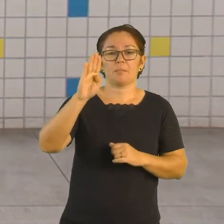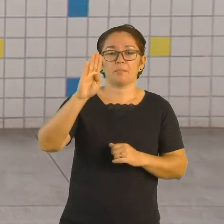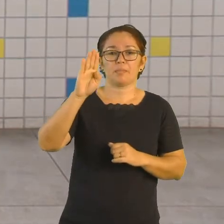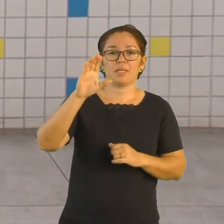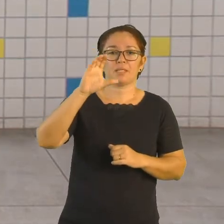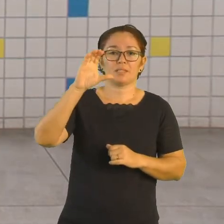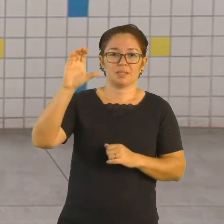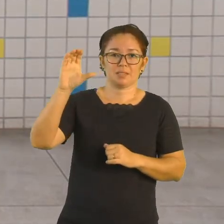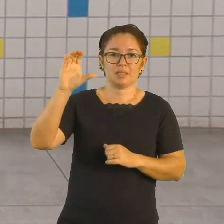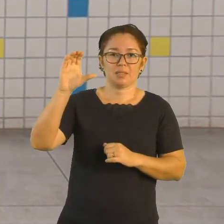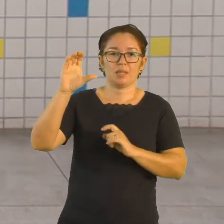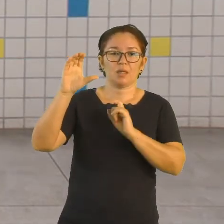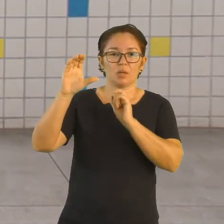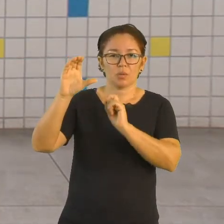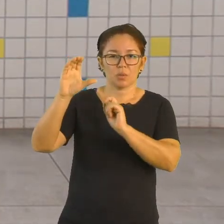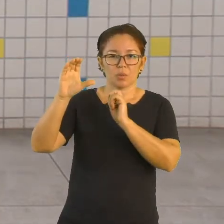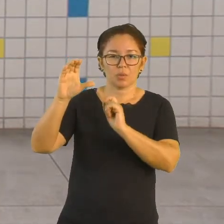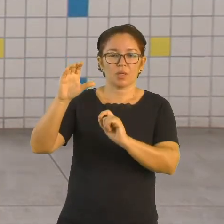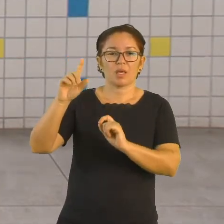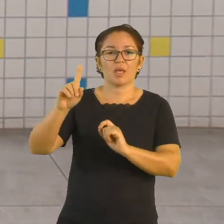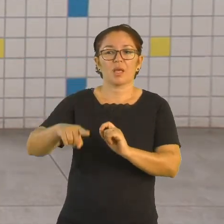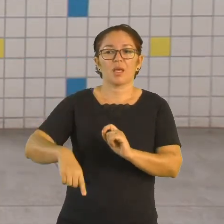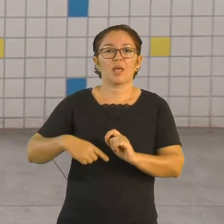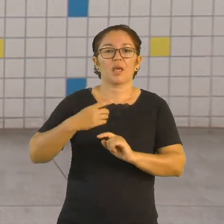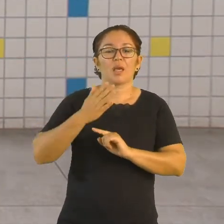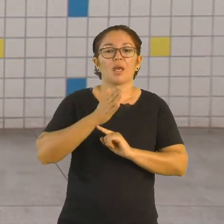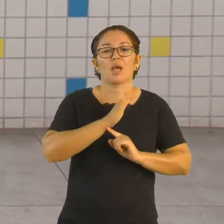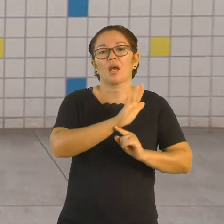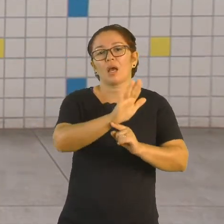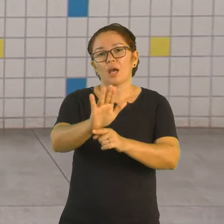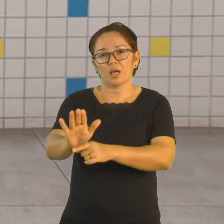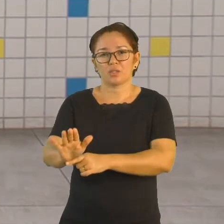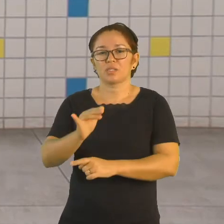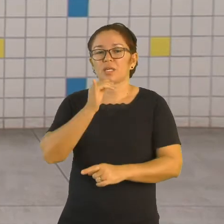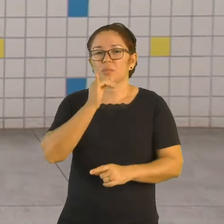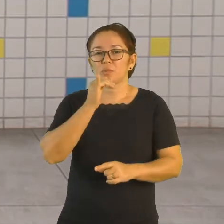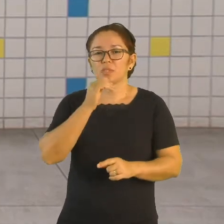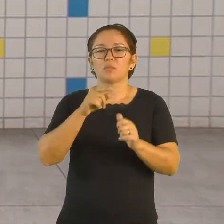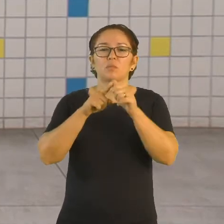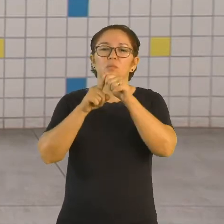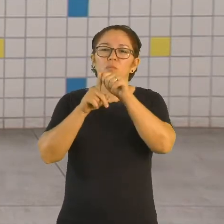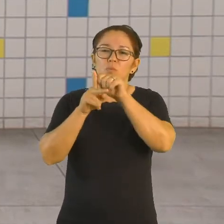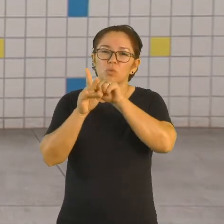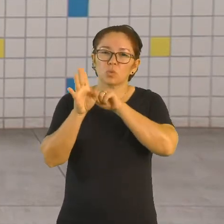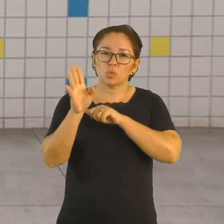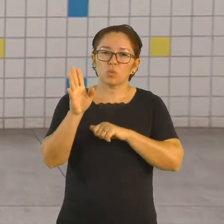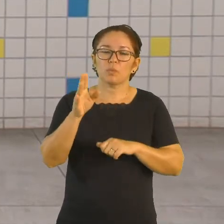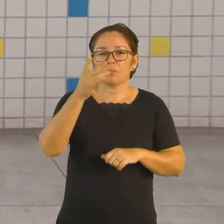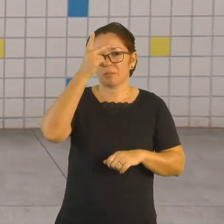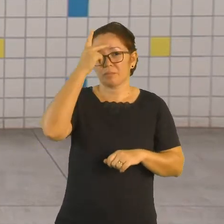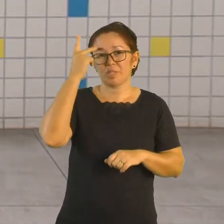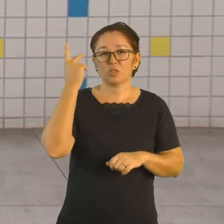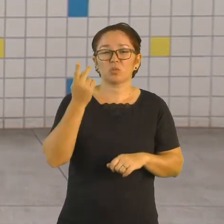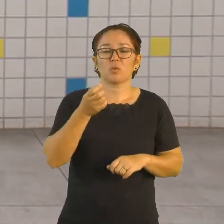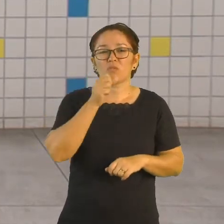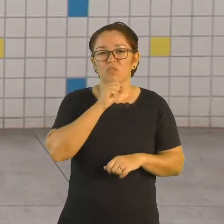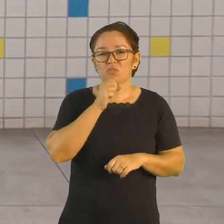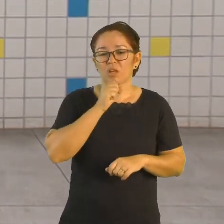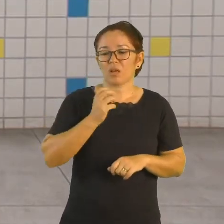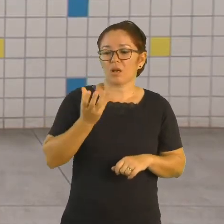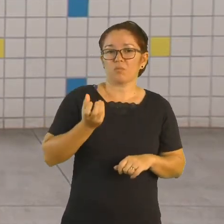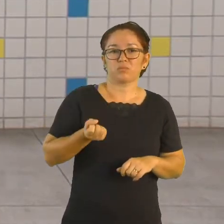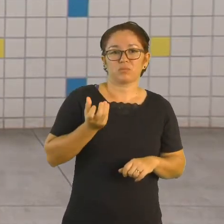garante o pagamento de um salário mínimo mensal ao idoso acima de 65